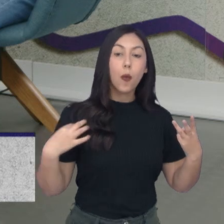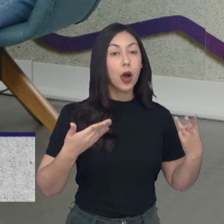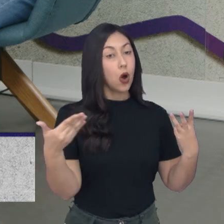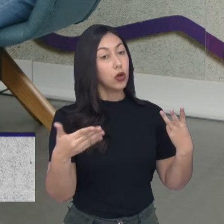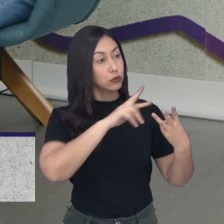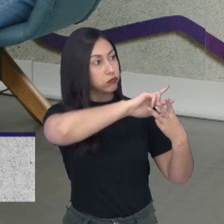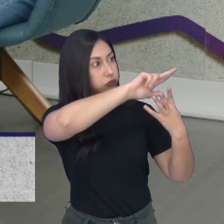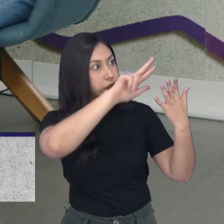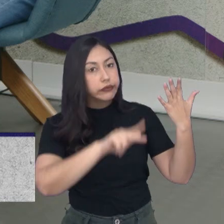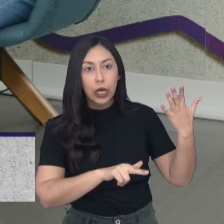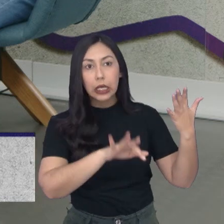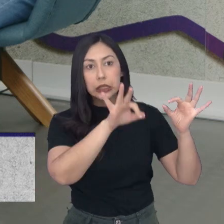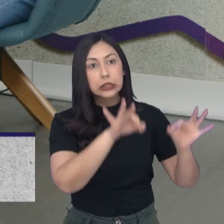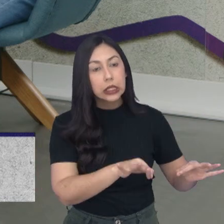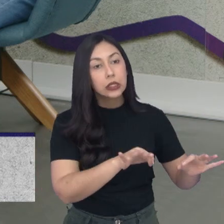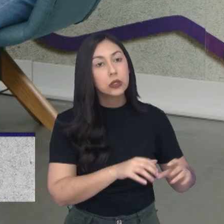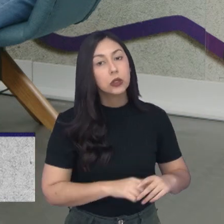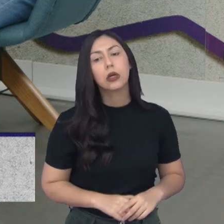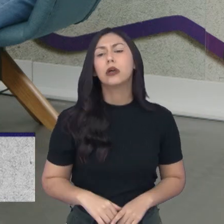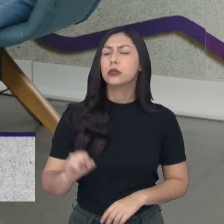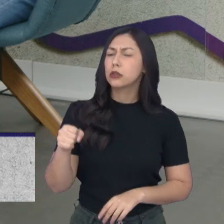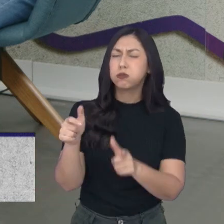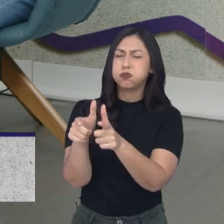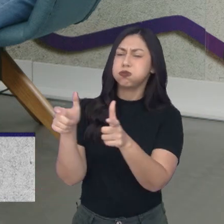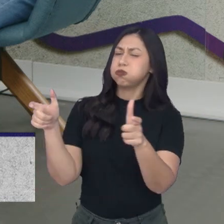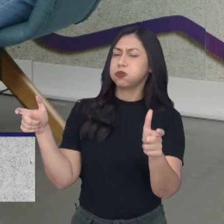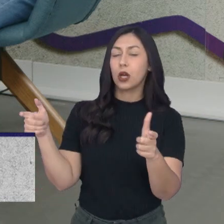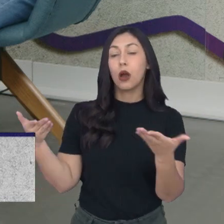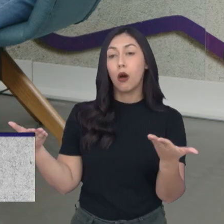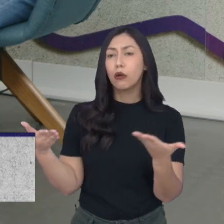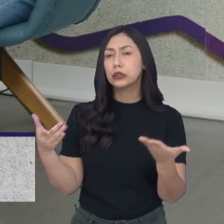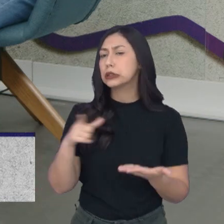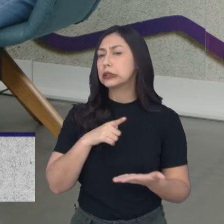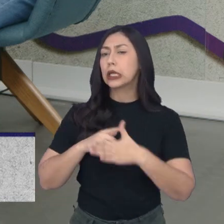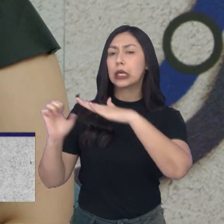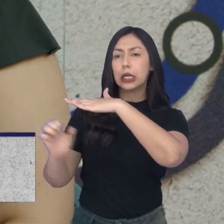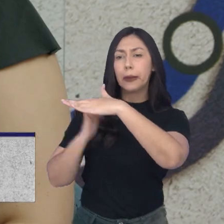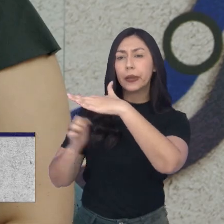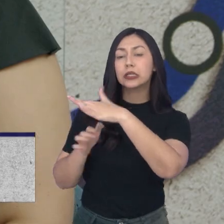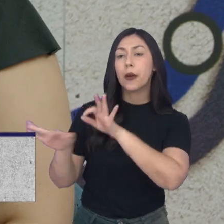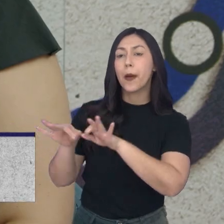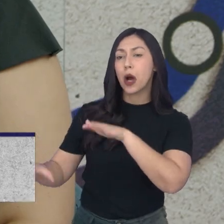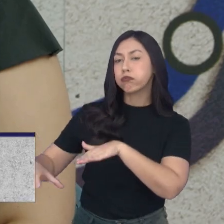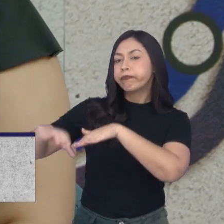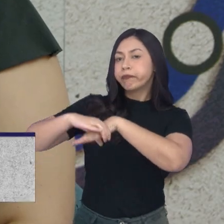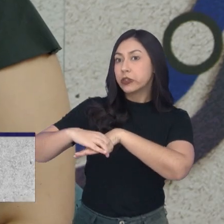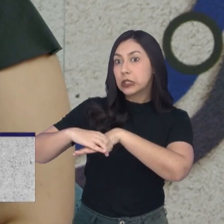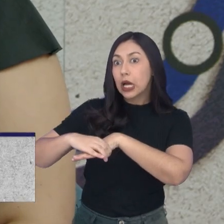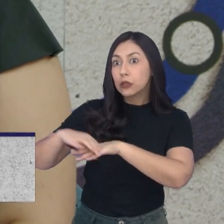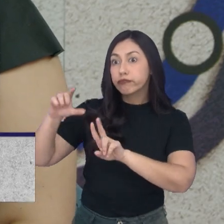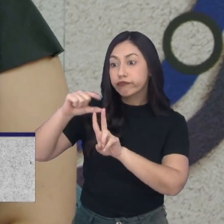abrangendo bastante, né? Sim, Quais são hoje em as dia outras? está muito maior, né? Hoje a gente tem empresas que produzem calçados veganos,